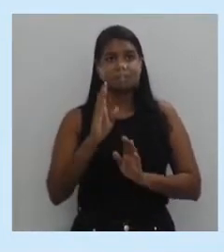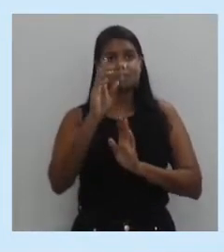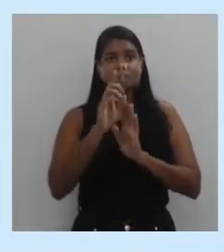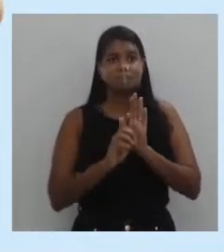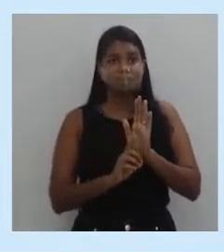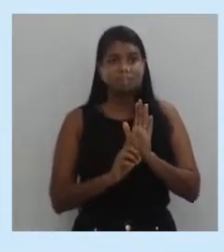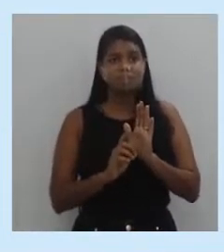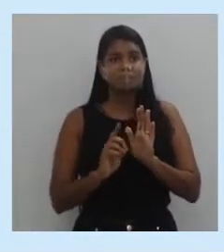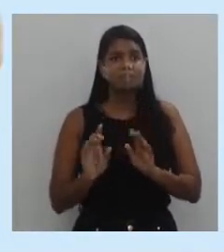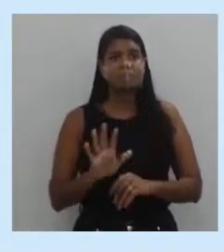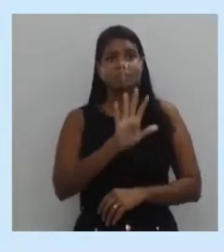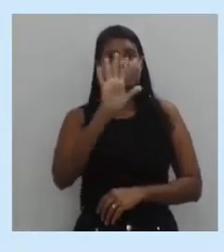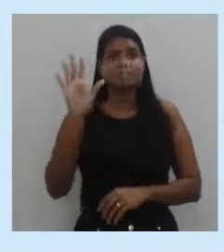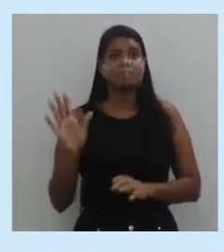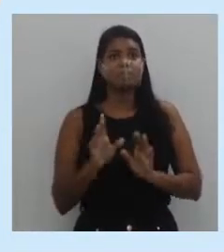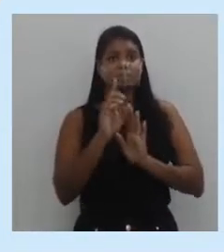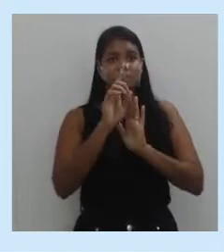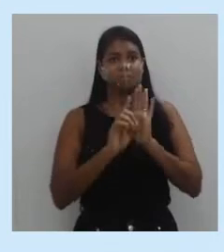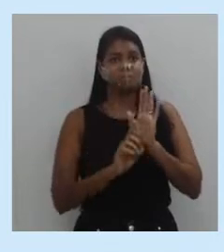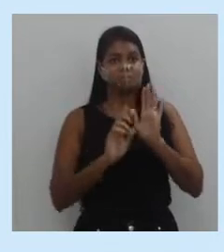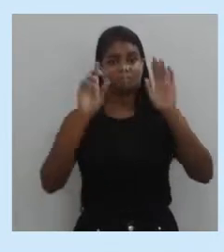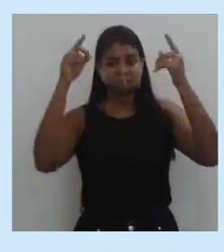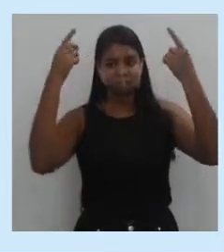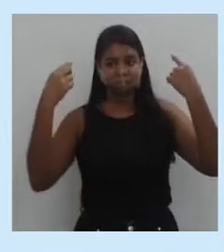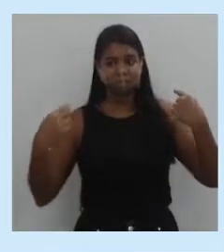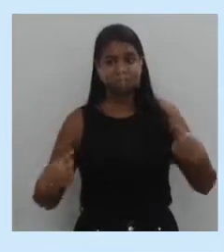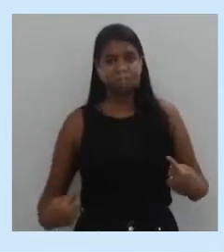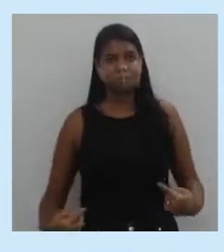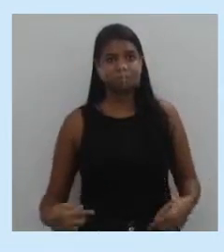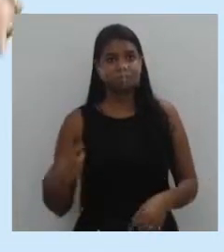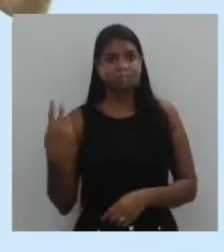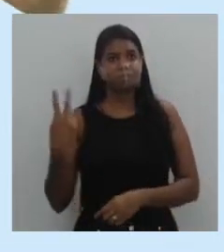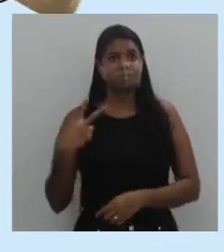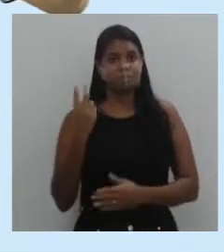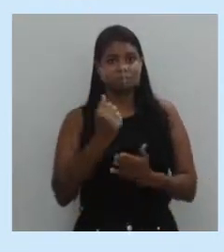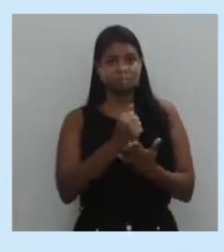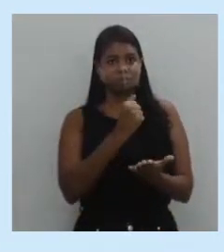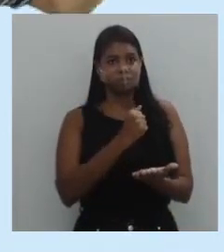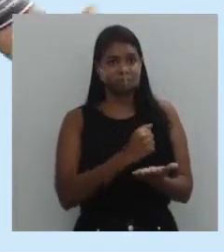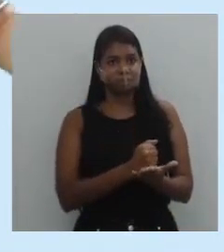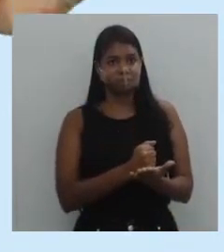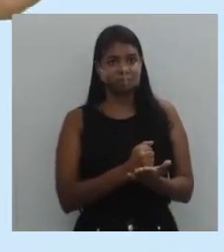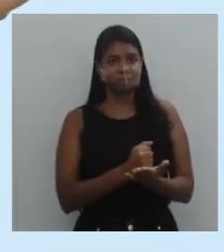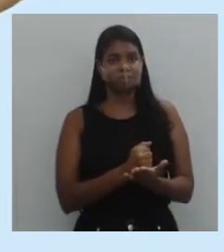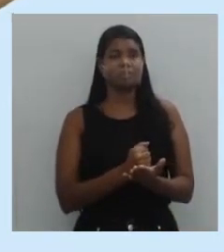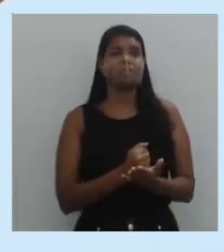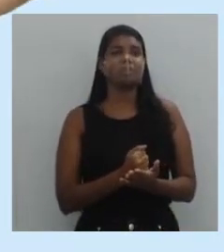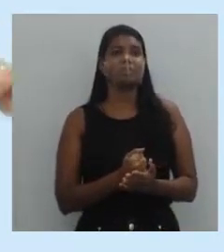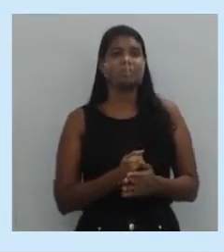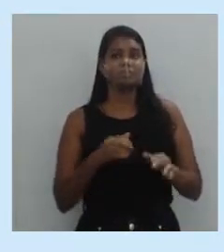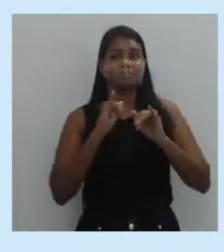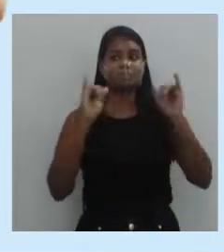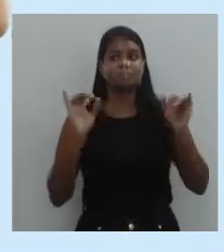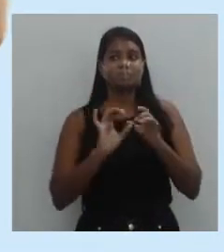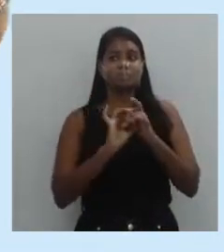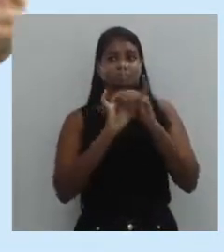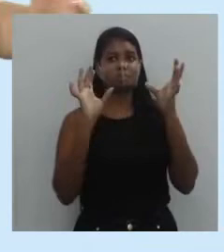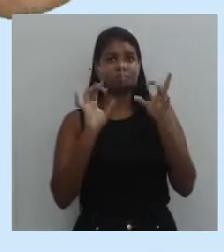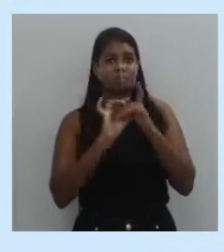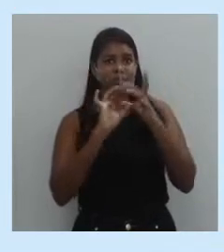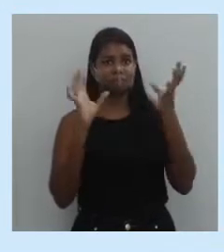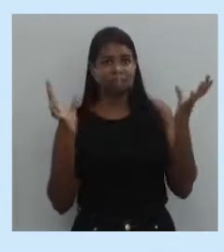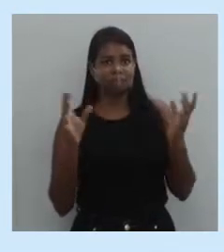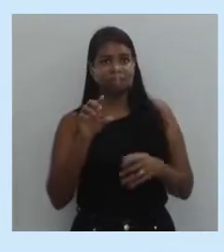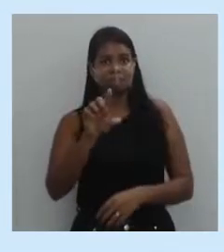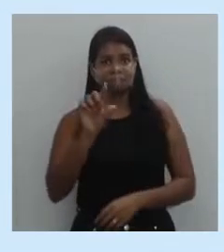Declaração Universal dos Direitos Humanos. Esses dois documentos pregam essa questão, a liberdade